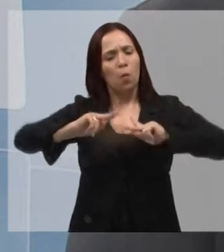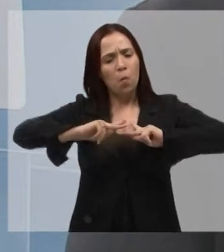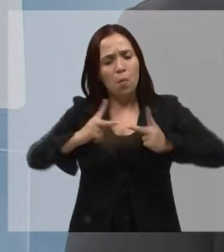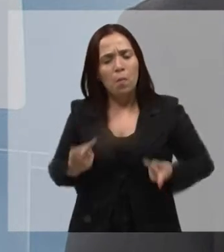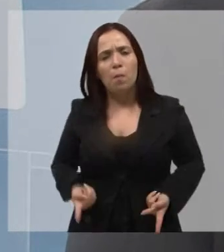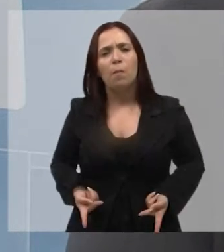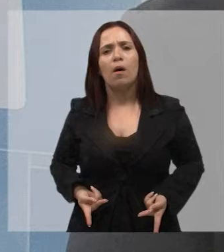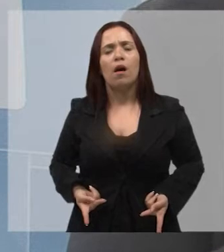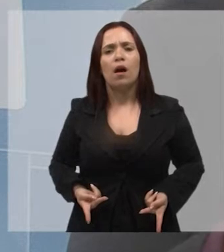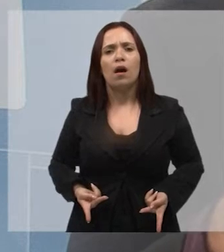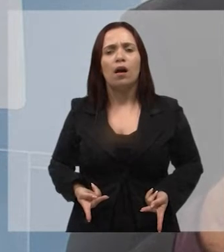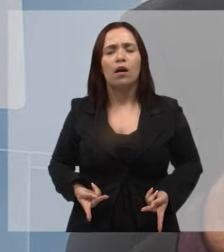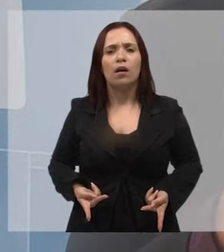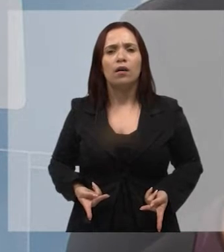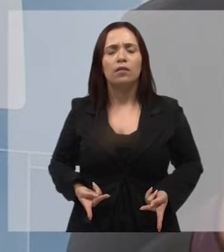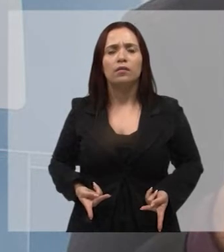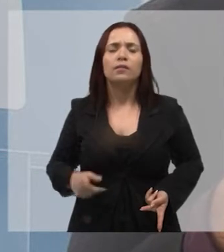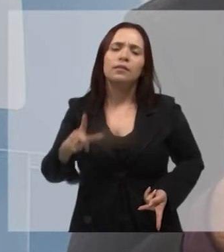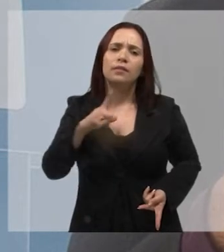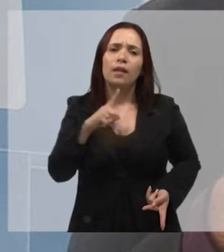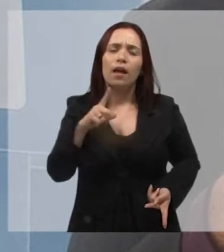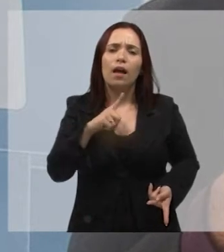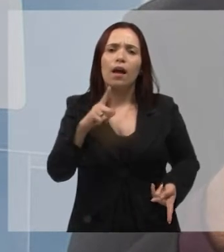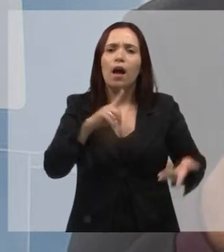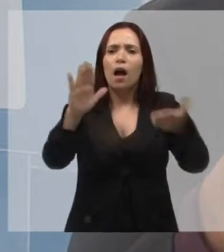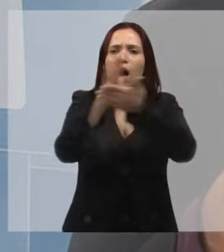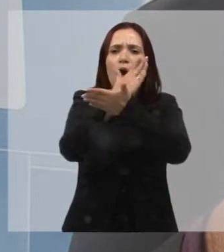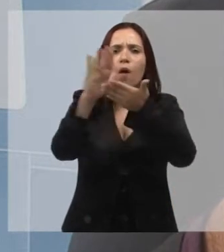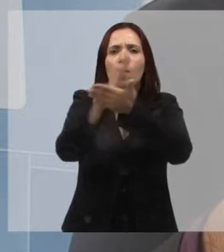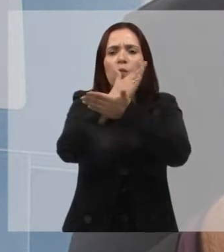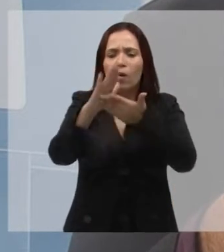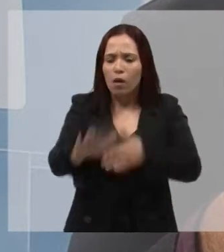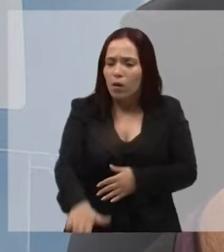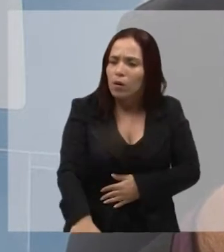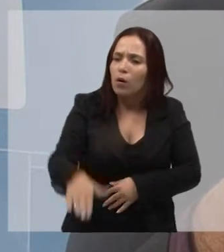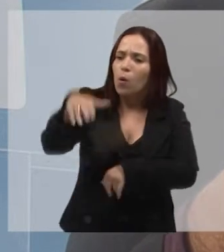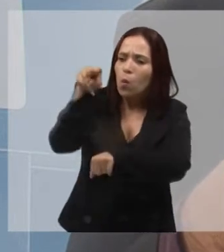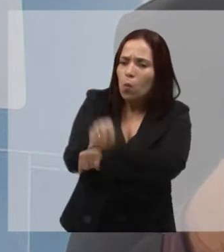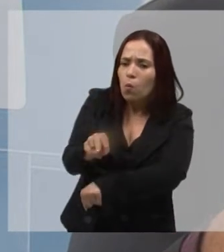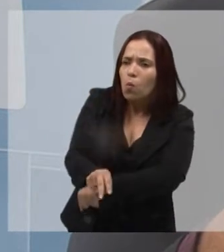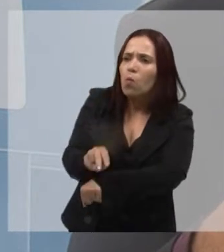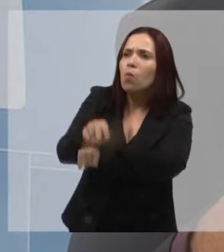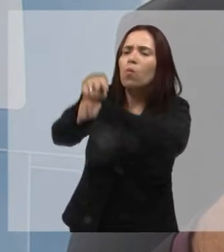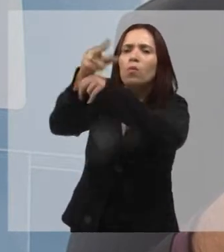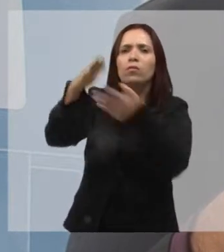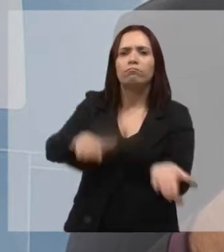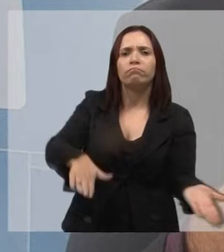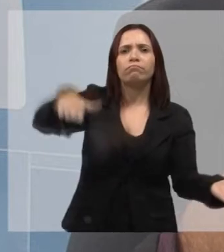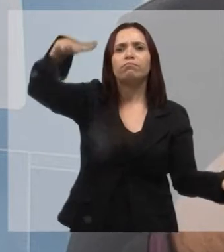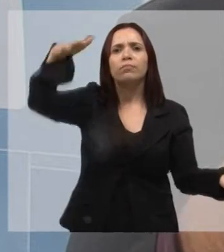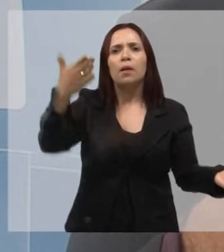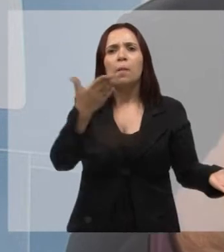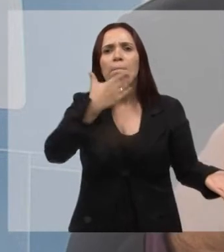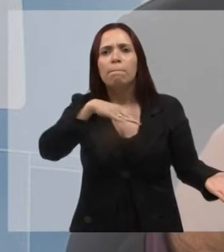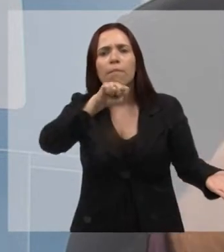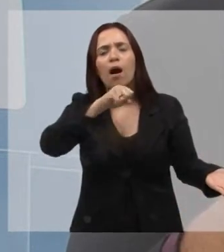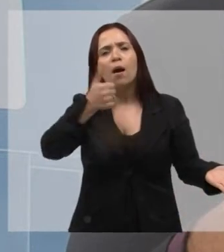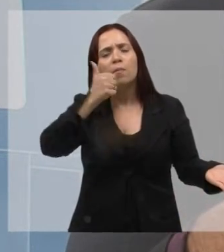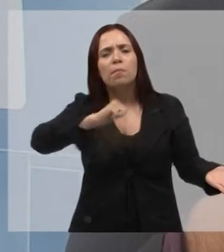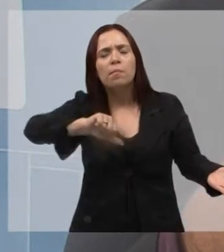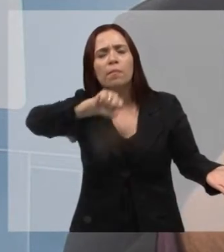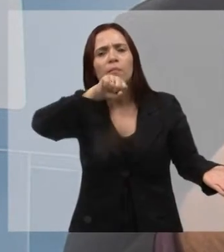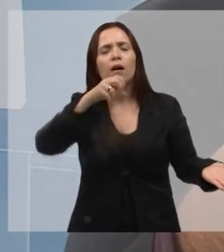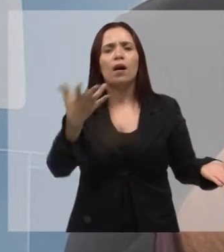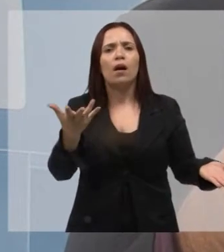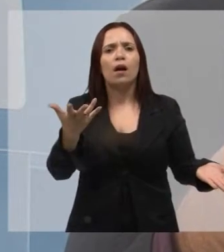humanos, são meninas e que o pai cuidou, que nasceu, que a mãe e o pai